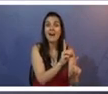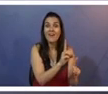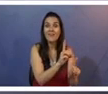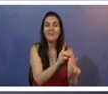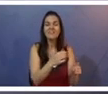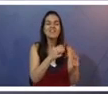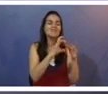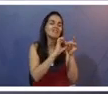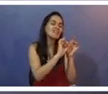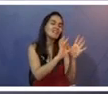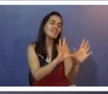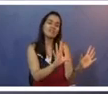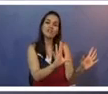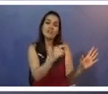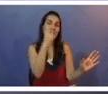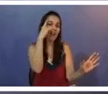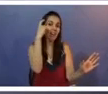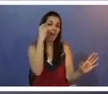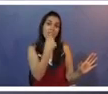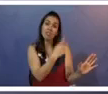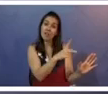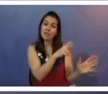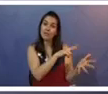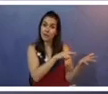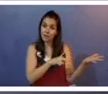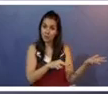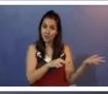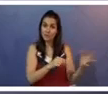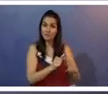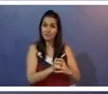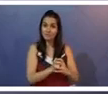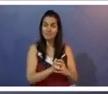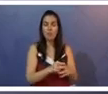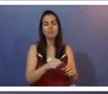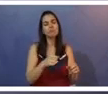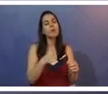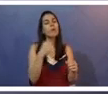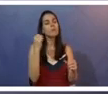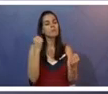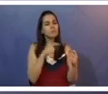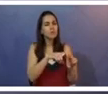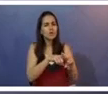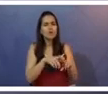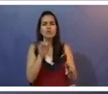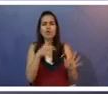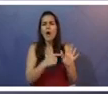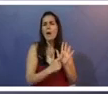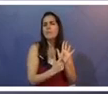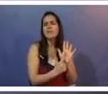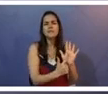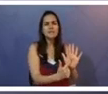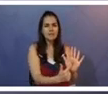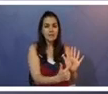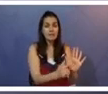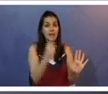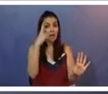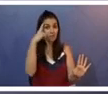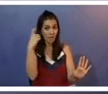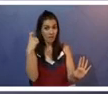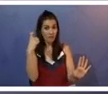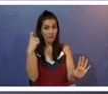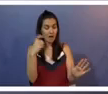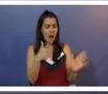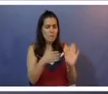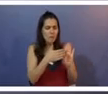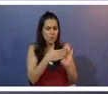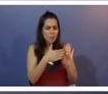então de garantir sua adesão. É por isso chamado texto expositivo, que ele apresenta a ideia, a proposta,